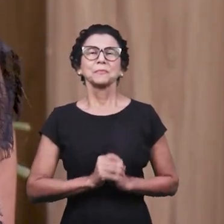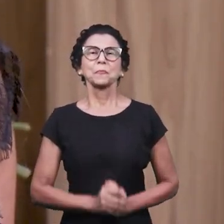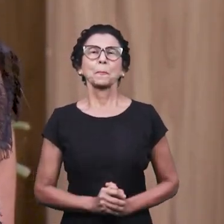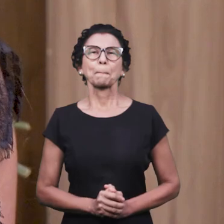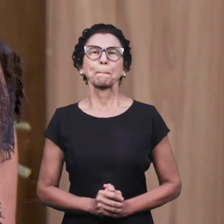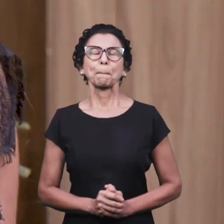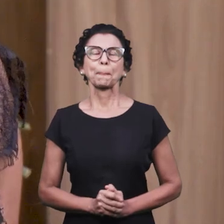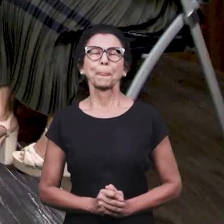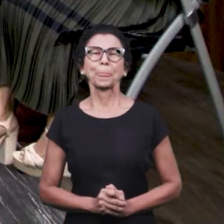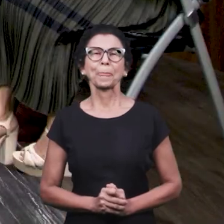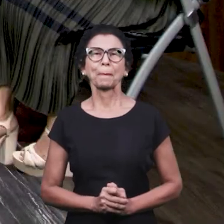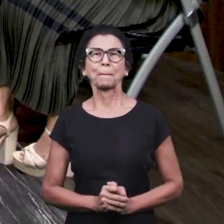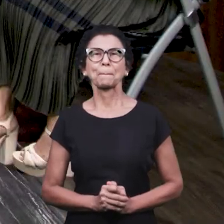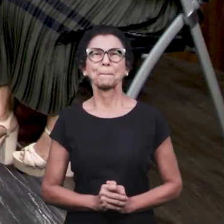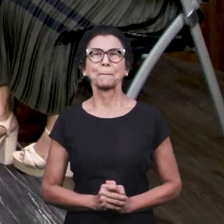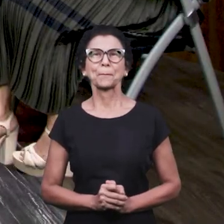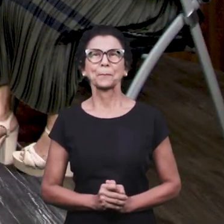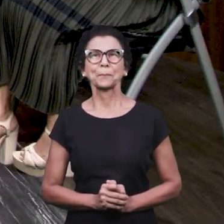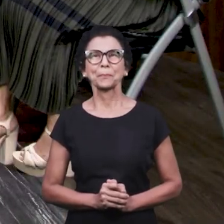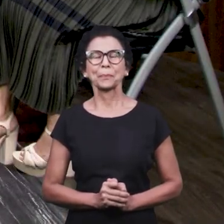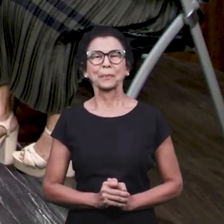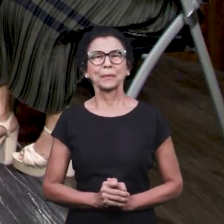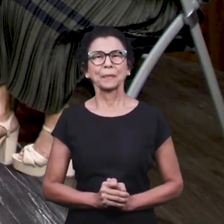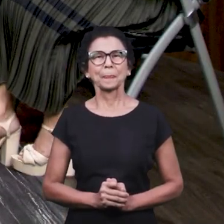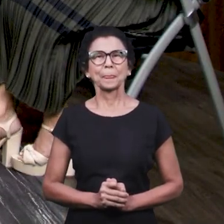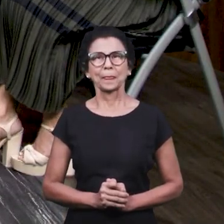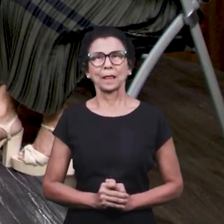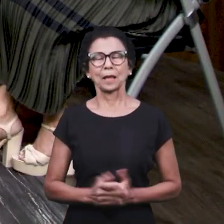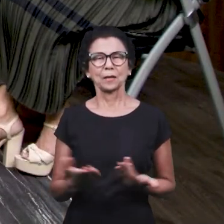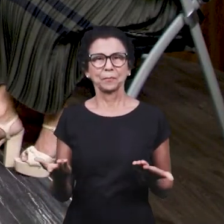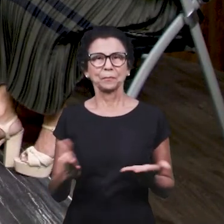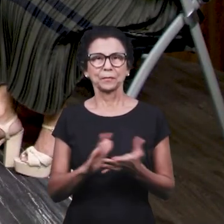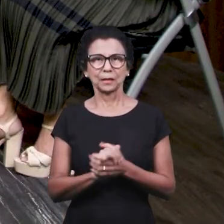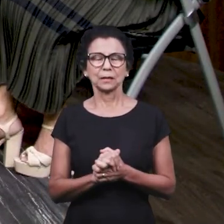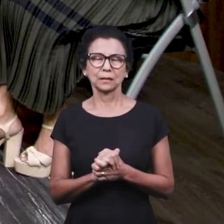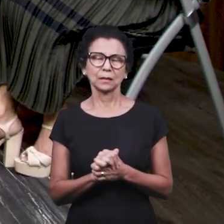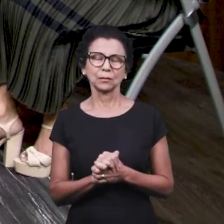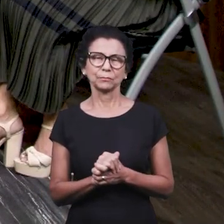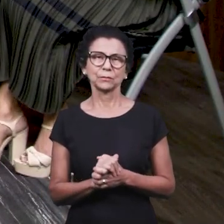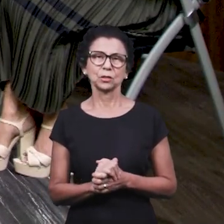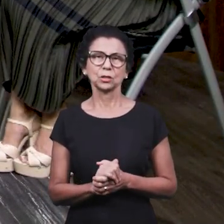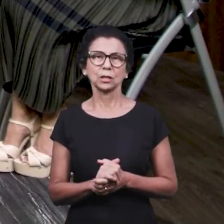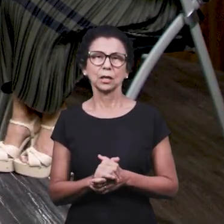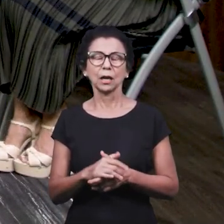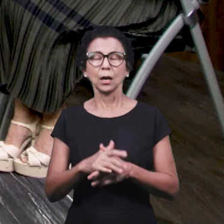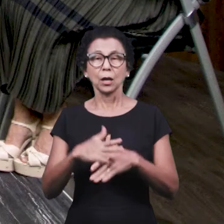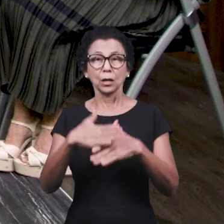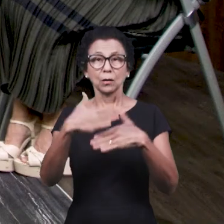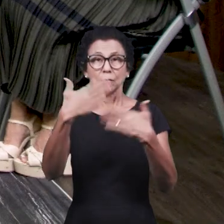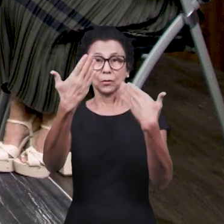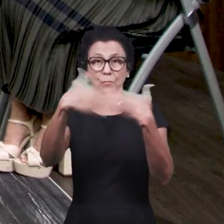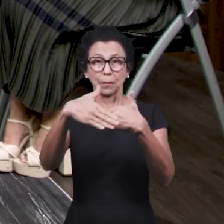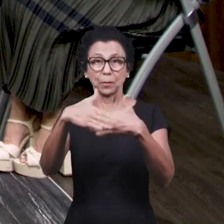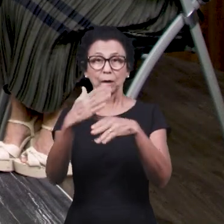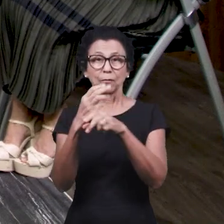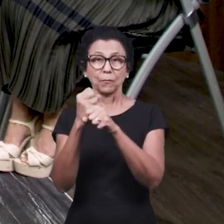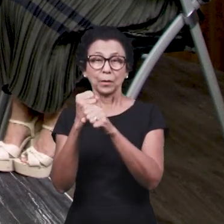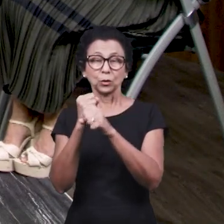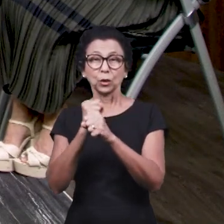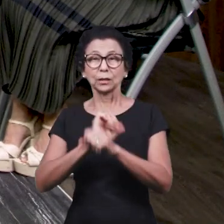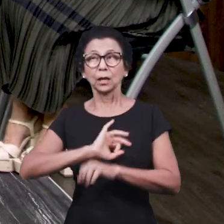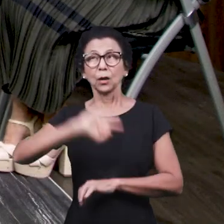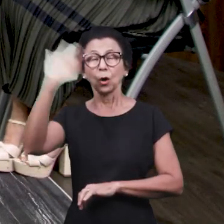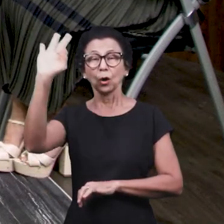guardei no meu coração. E aí, eu tinha, nessas provas do outro, eu tinha tirado uma ótima nota, então eu fiquei em segundo lugar